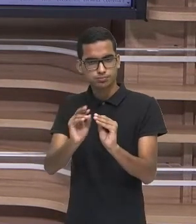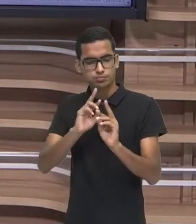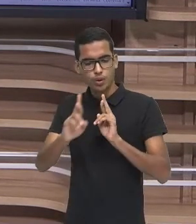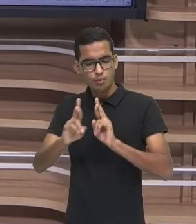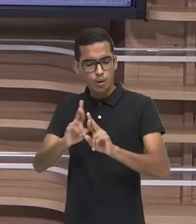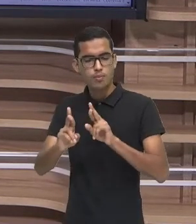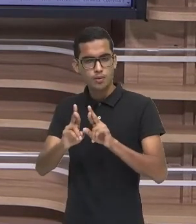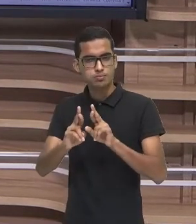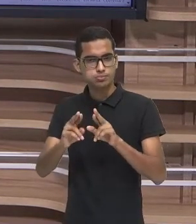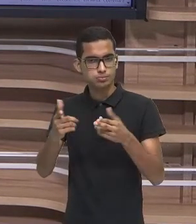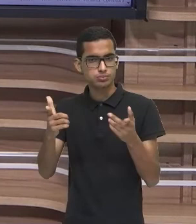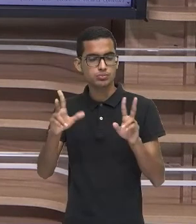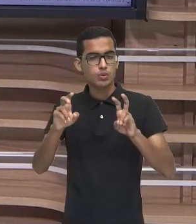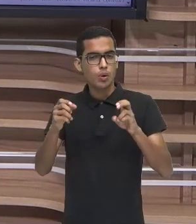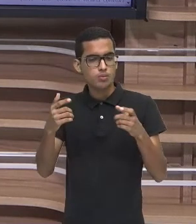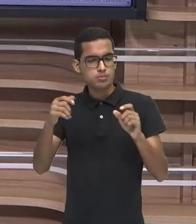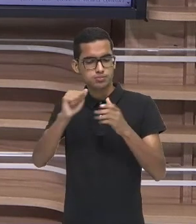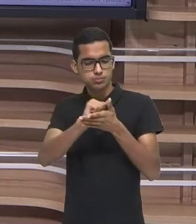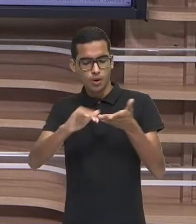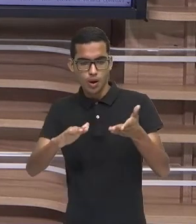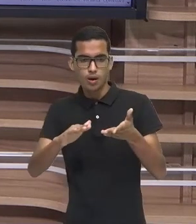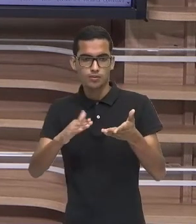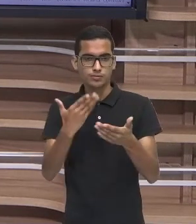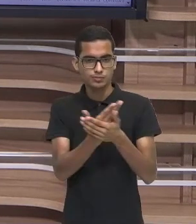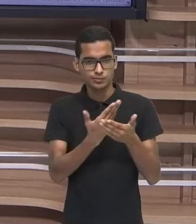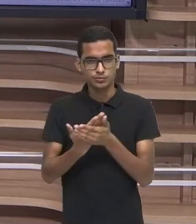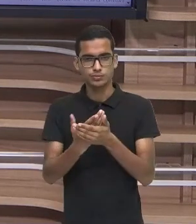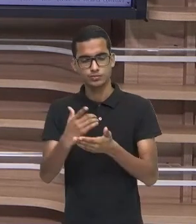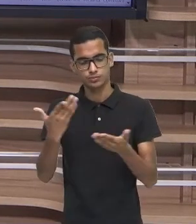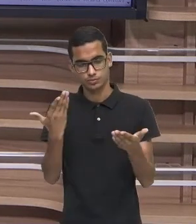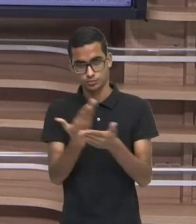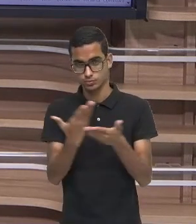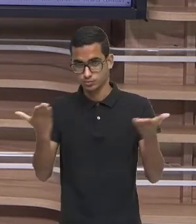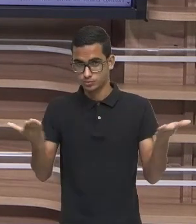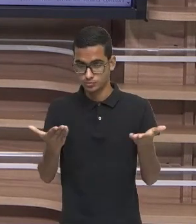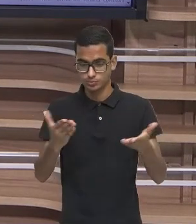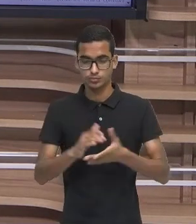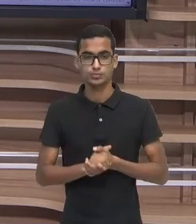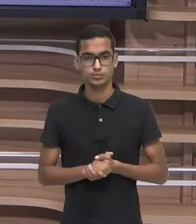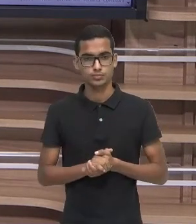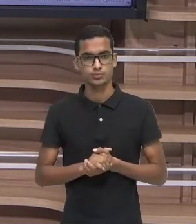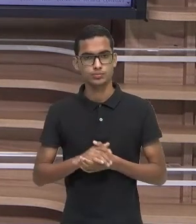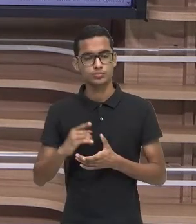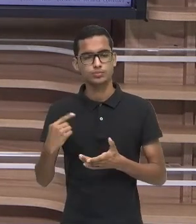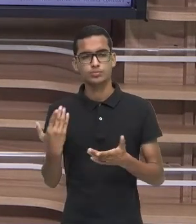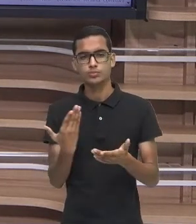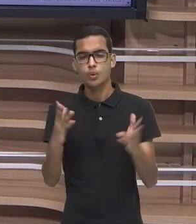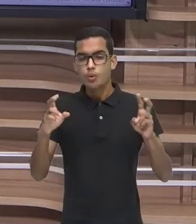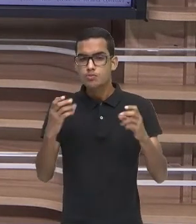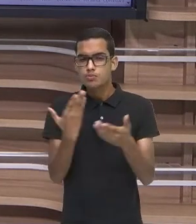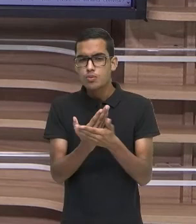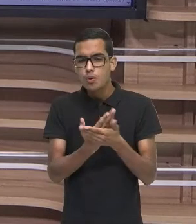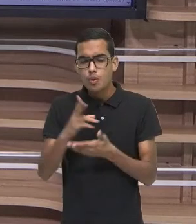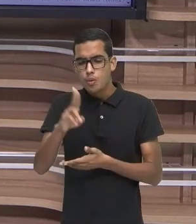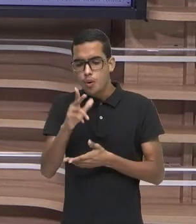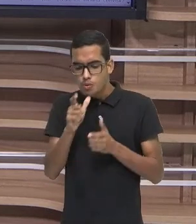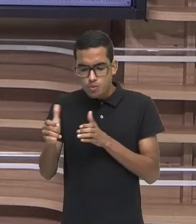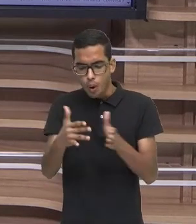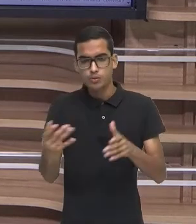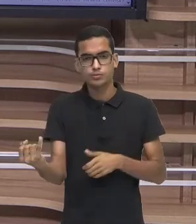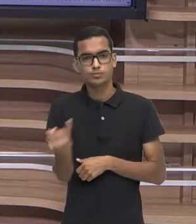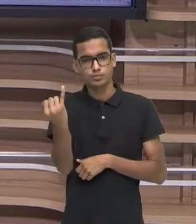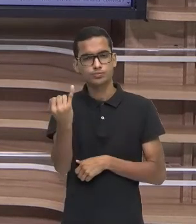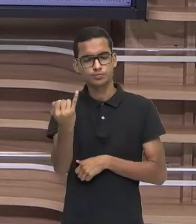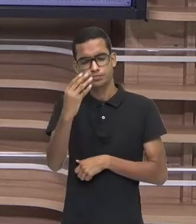coloca em relação à aula que é ministrada para vocês. Nós estudamos sobre a utilização dos rios, a importância dos